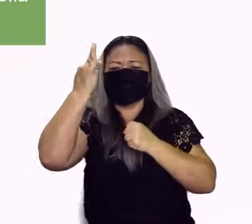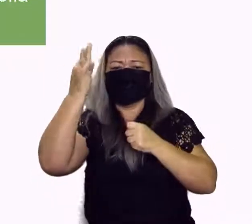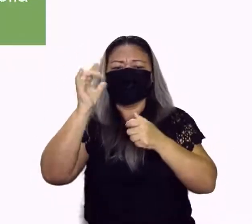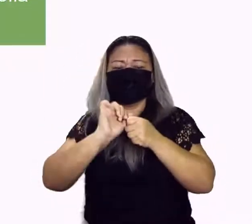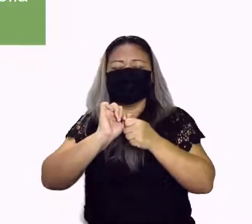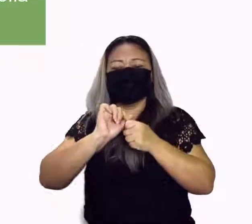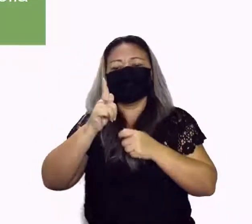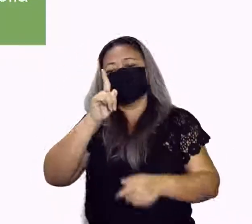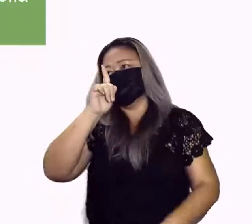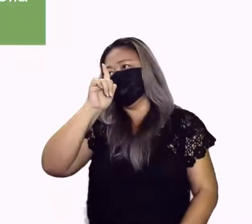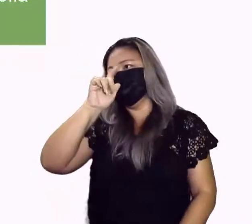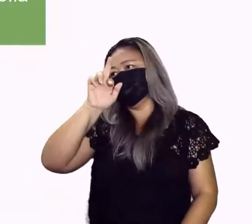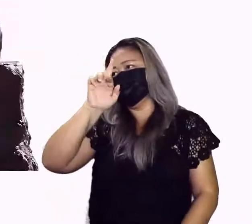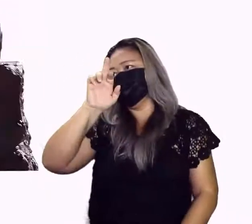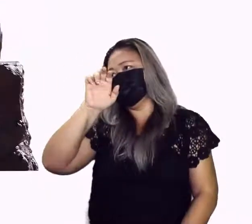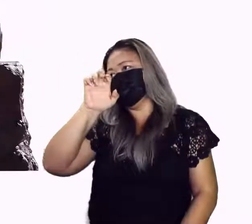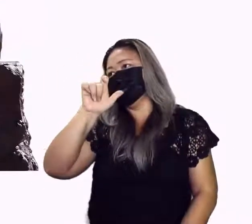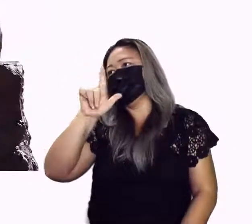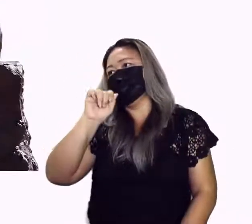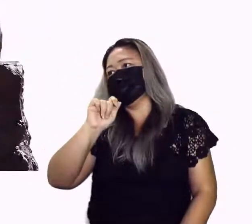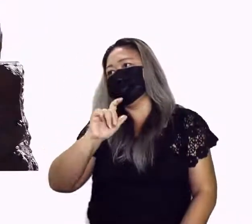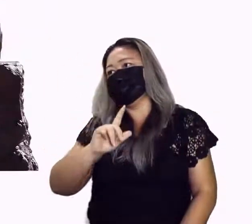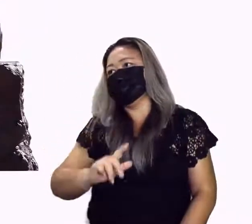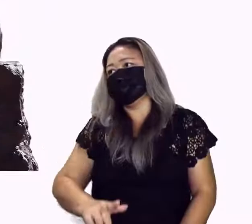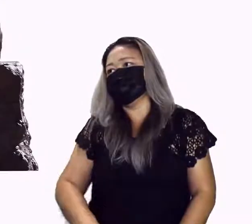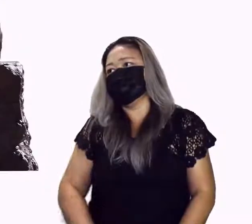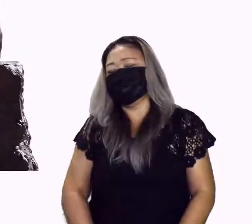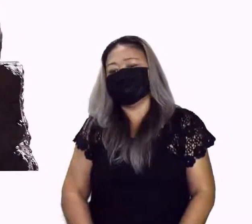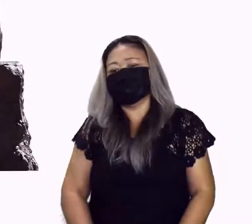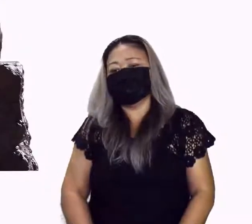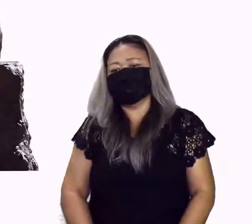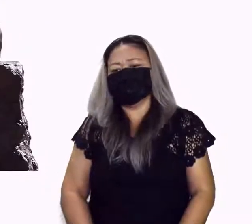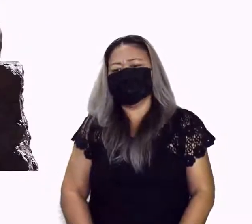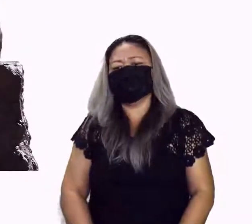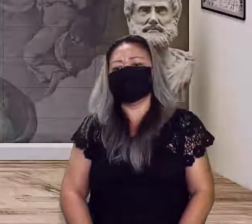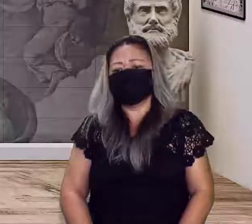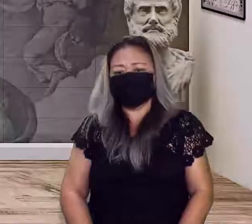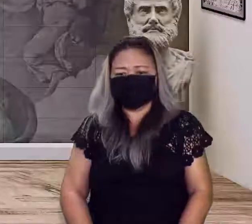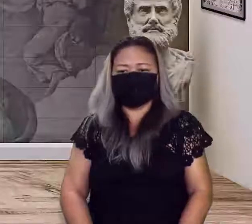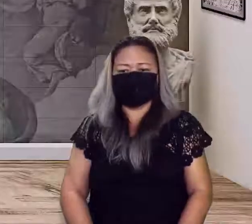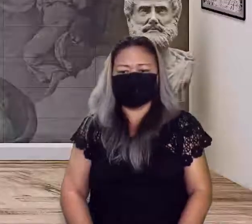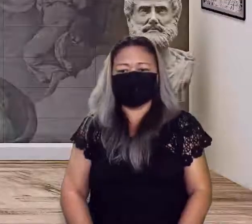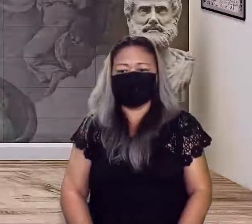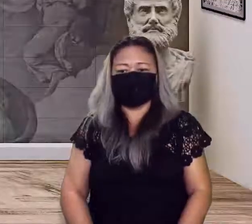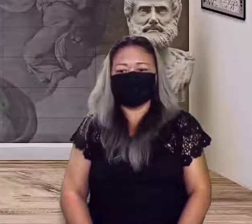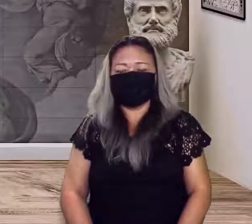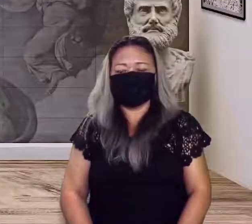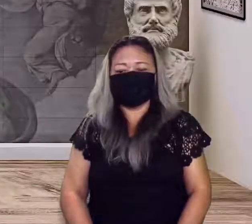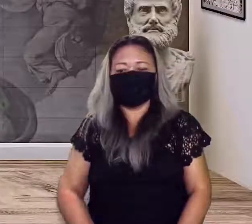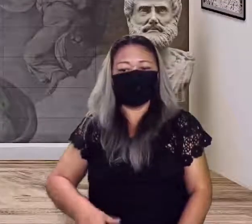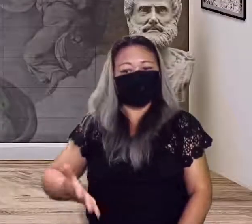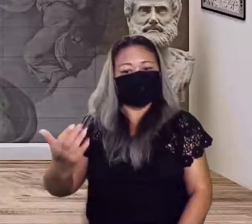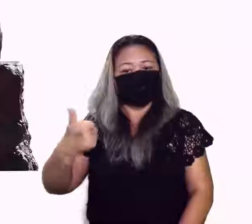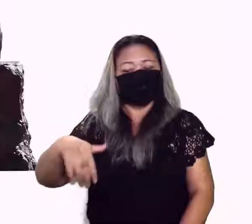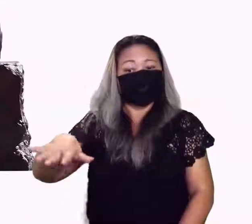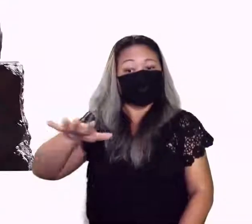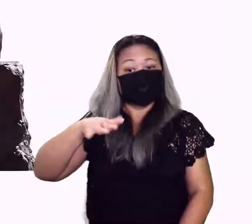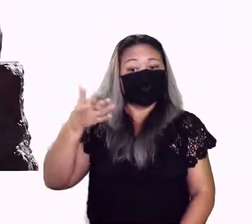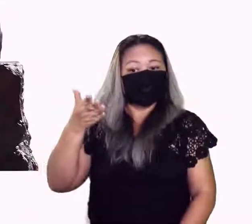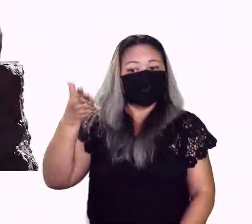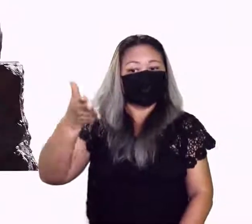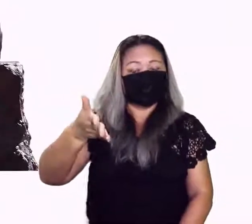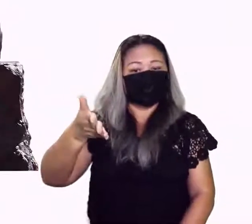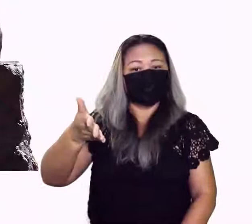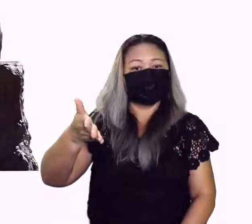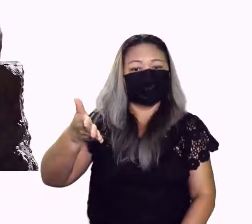filosofia grega, gente, olha. Então vamos lá para esse meio, olha aí. Vamos lá, adentrar nesse